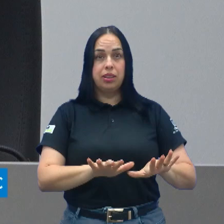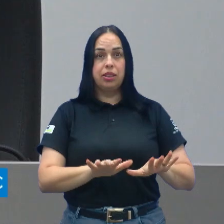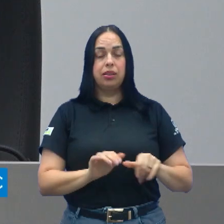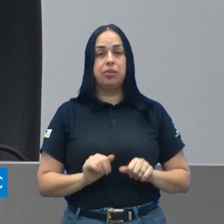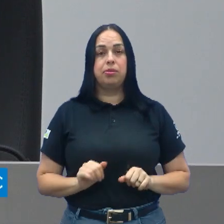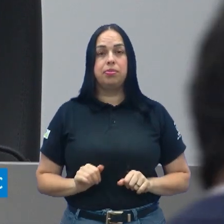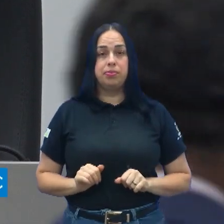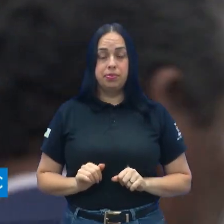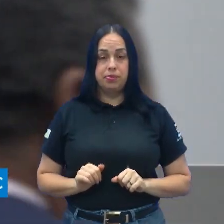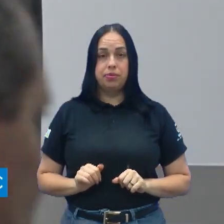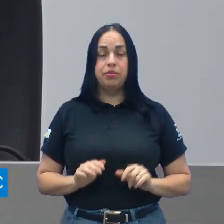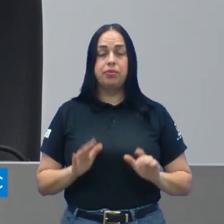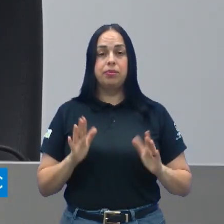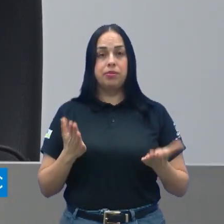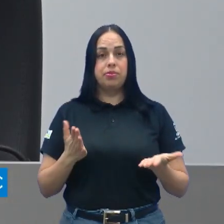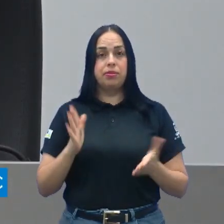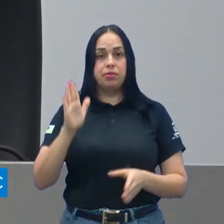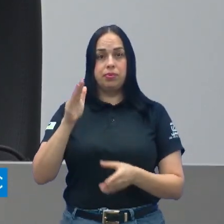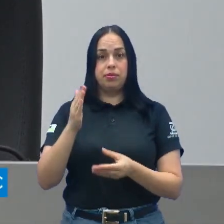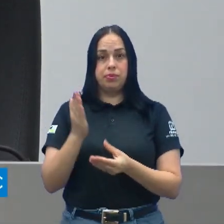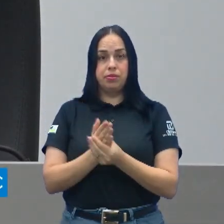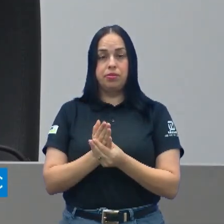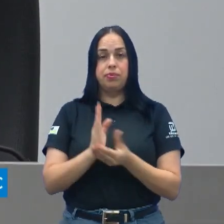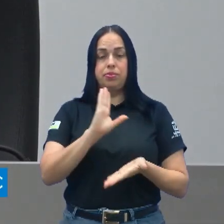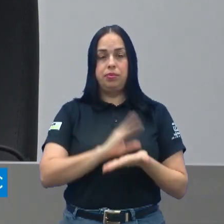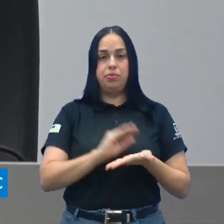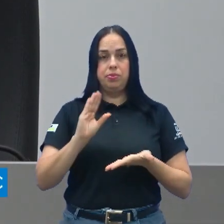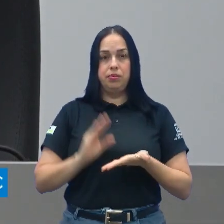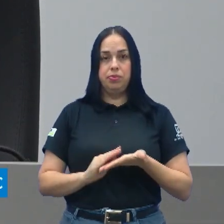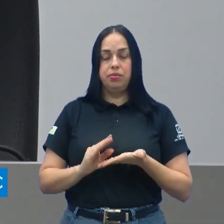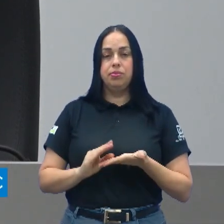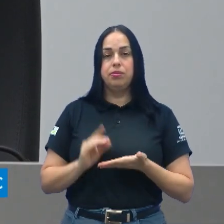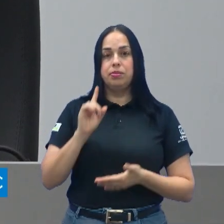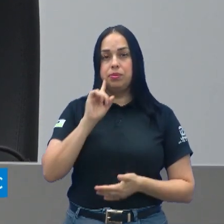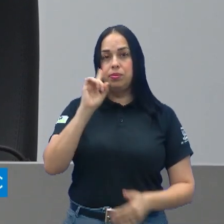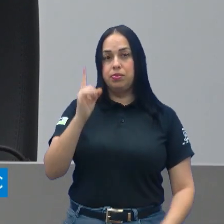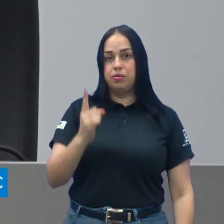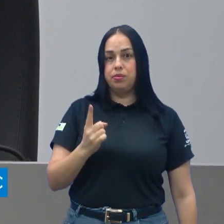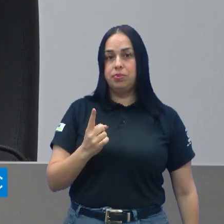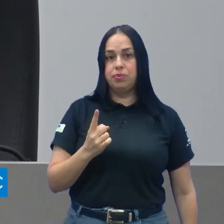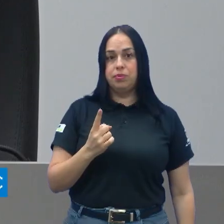votação. Em votação, as atas das sessões realizadas no dia